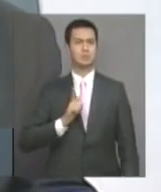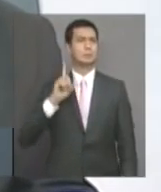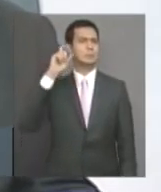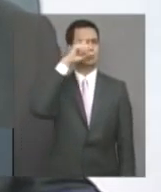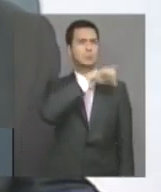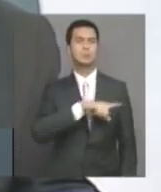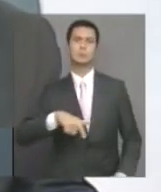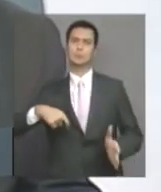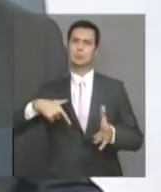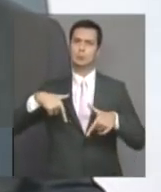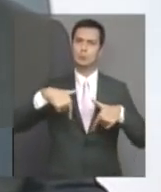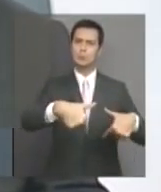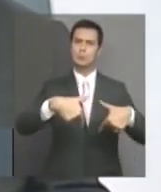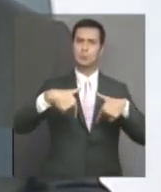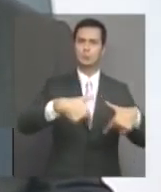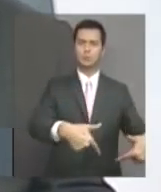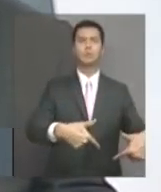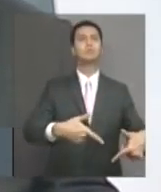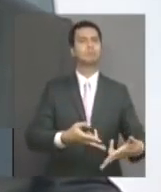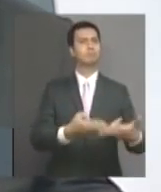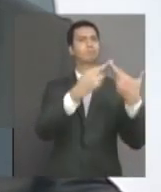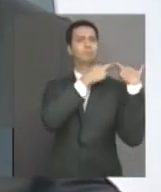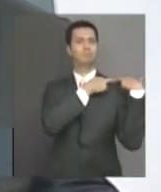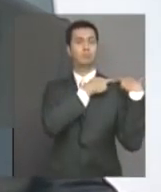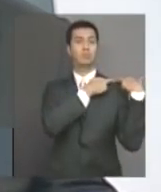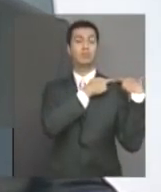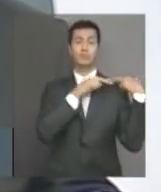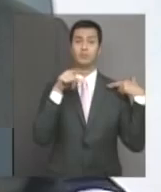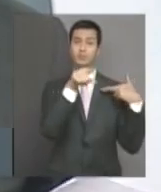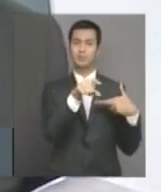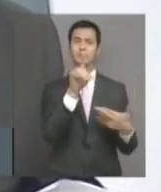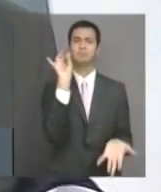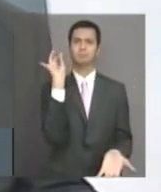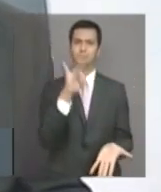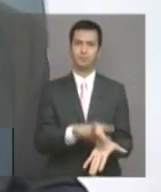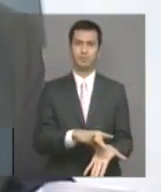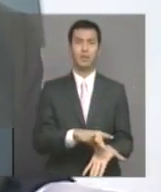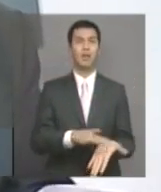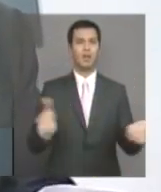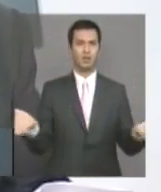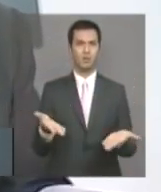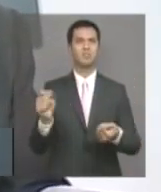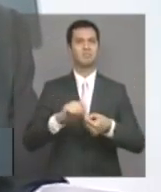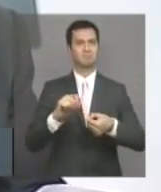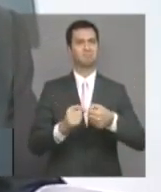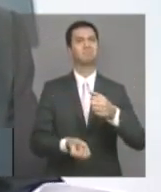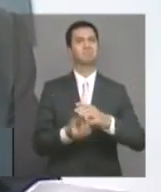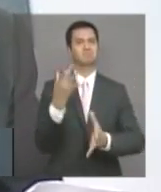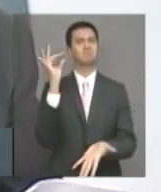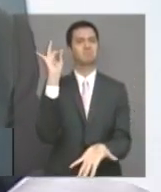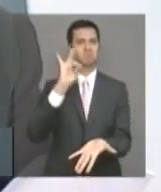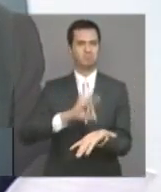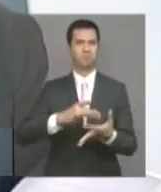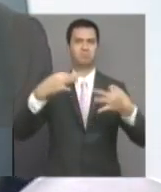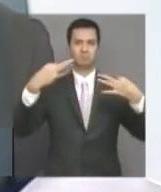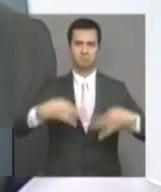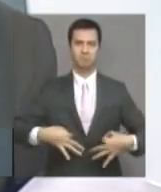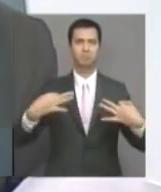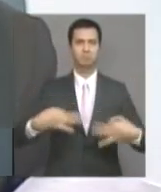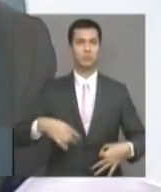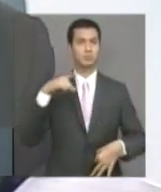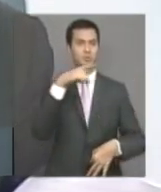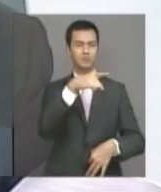desafios dessa enorme responsabilidade. E, com certeza, está cumprindo, conforme disse em seu discurso, a sua